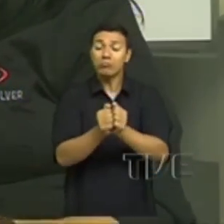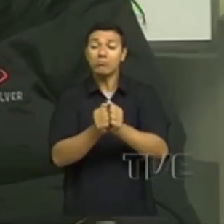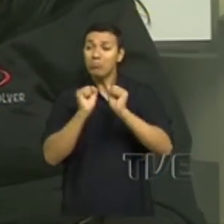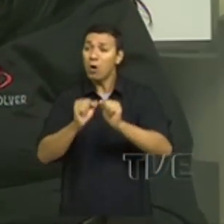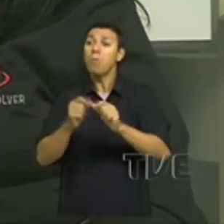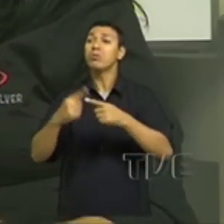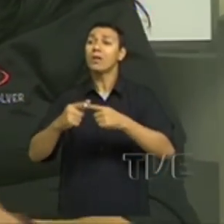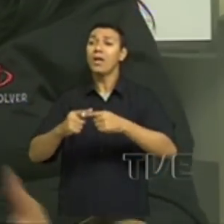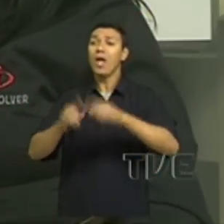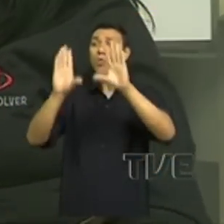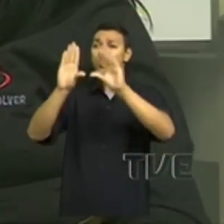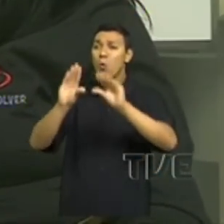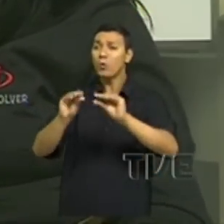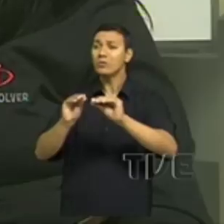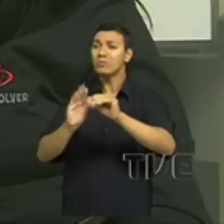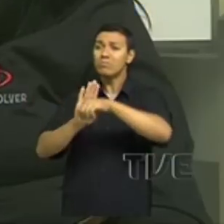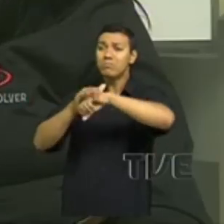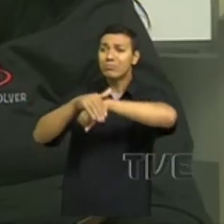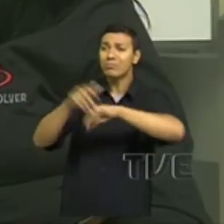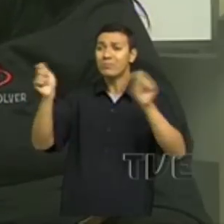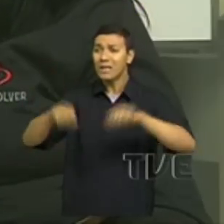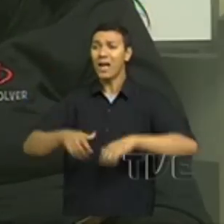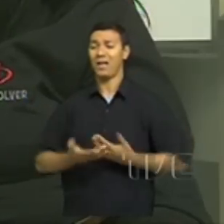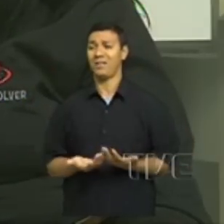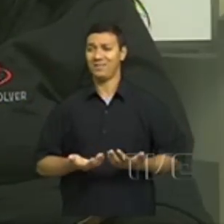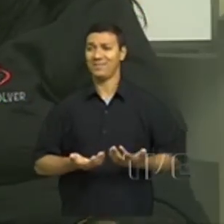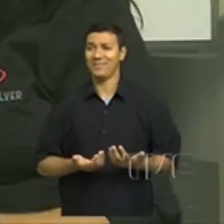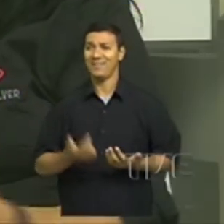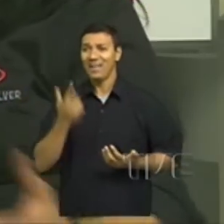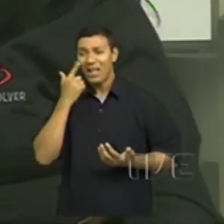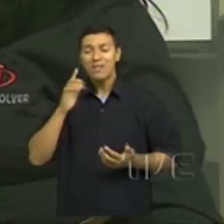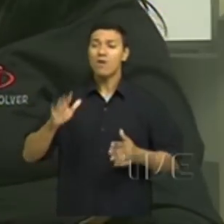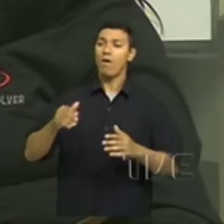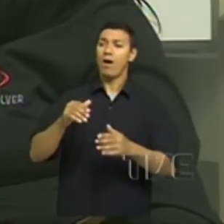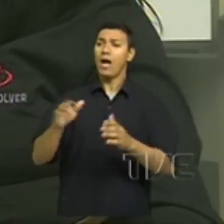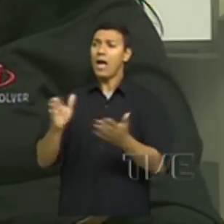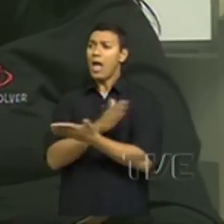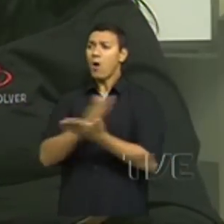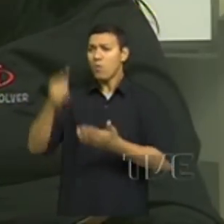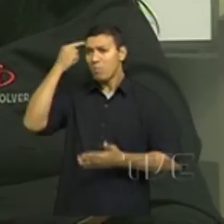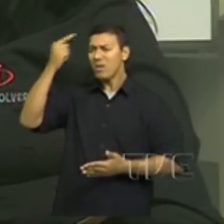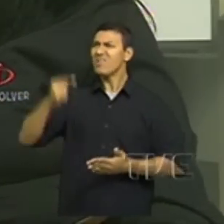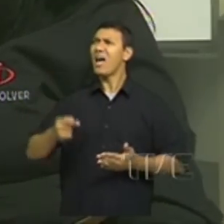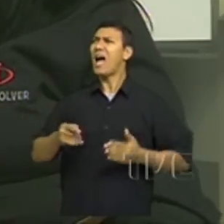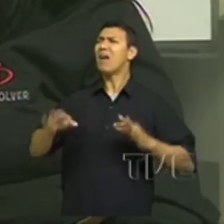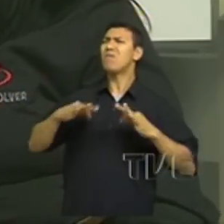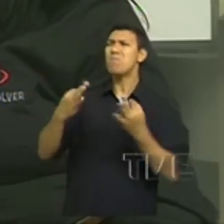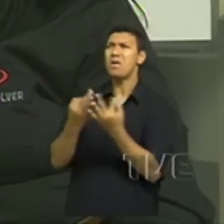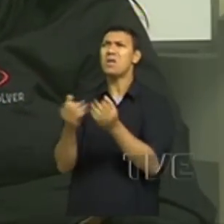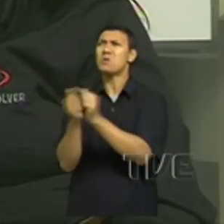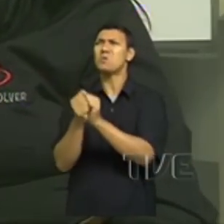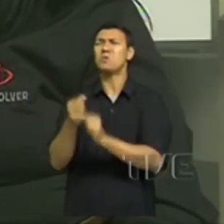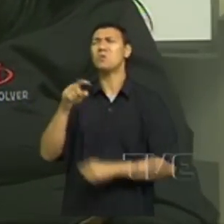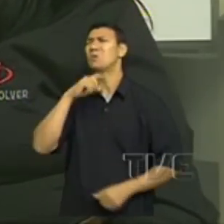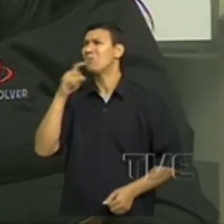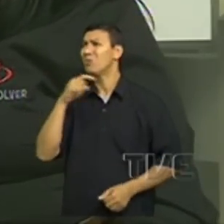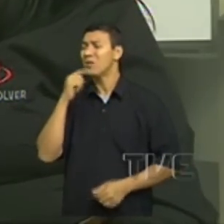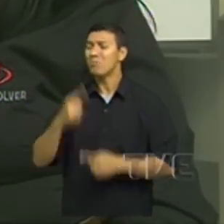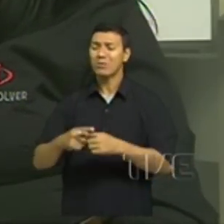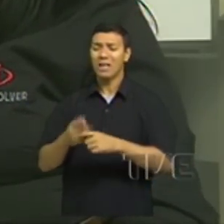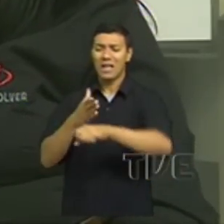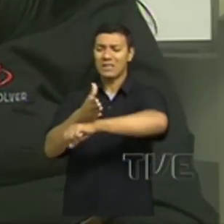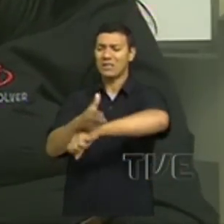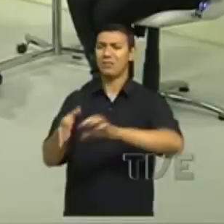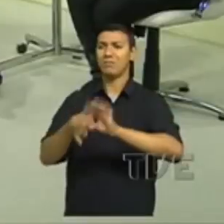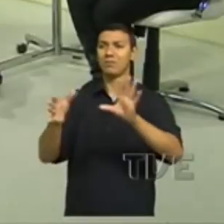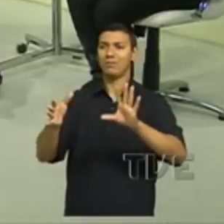mas que muitas vezes as pessoas com deficiência são privadas de fazer isso por falta de acessibilidade. E vocês estão tocando num ponto muito importante,